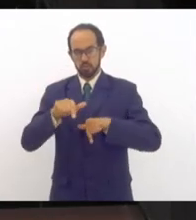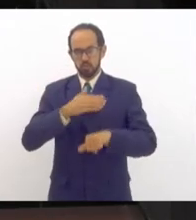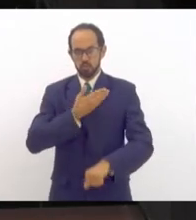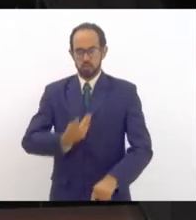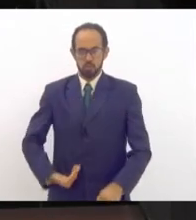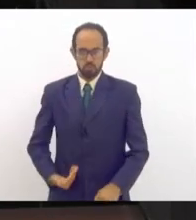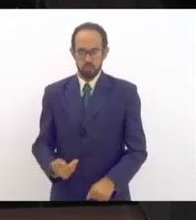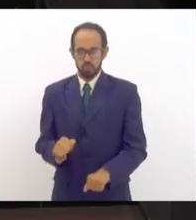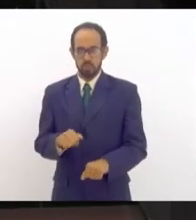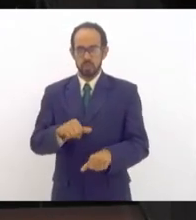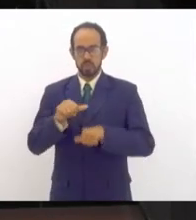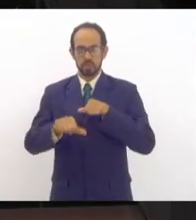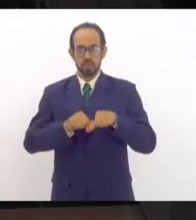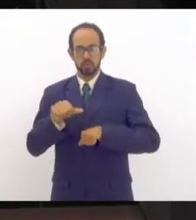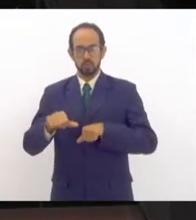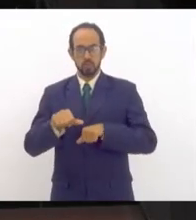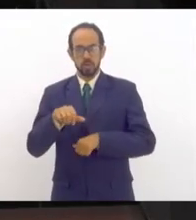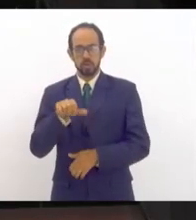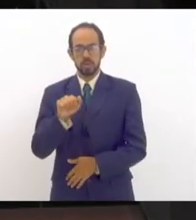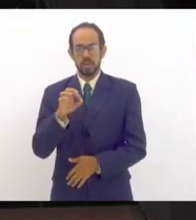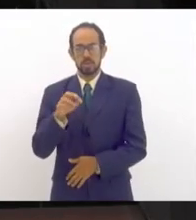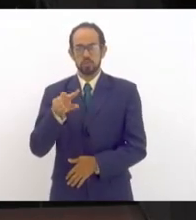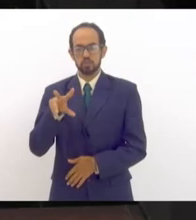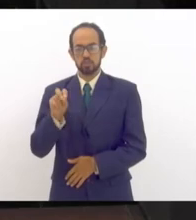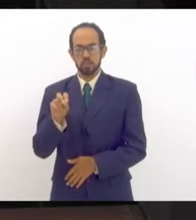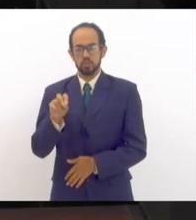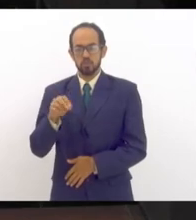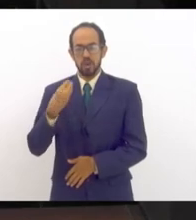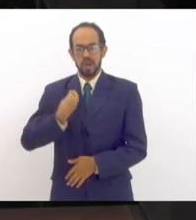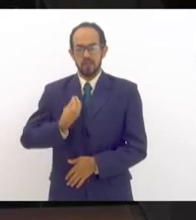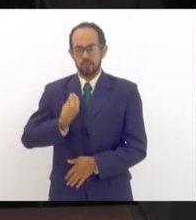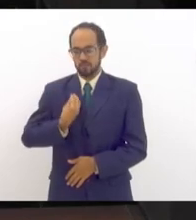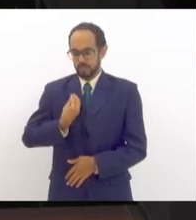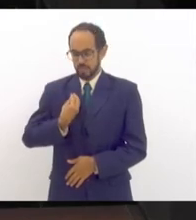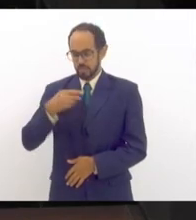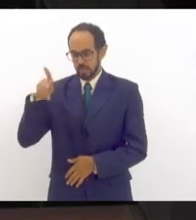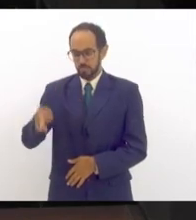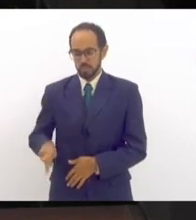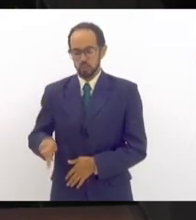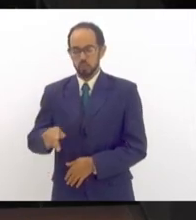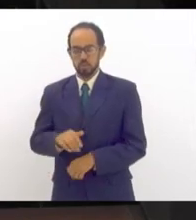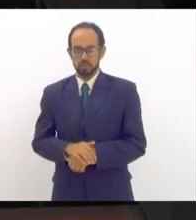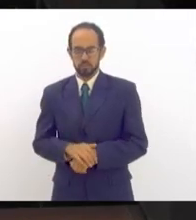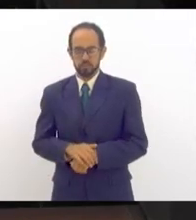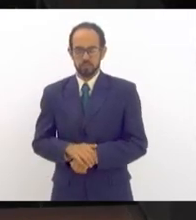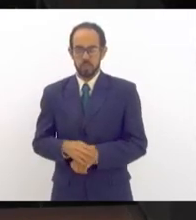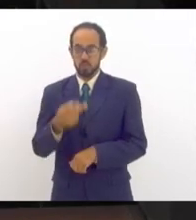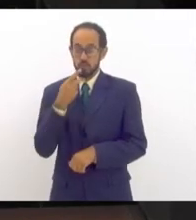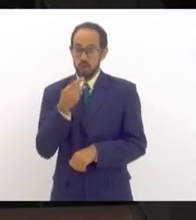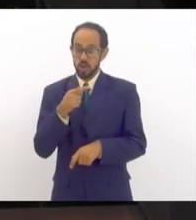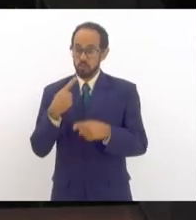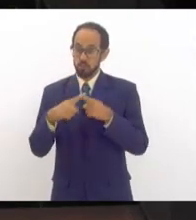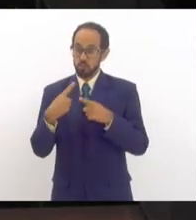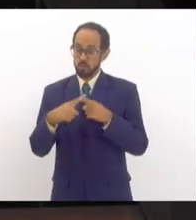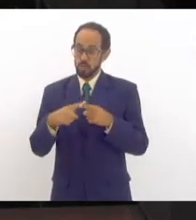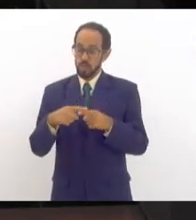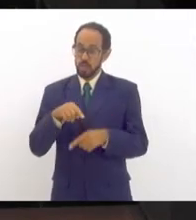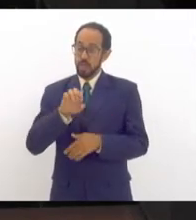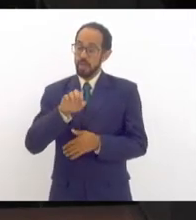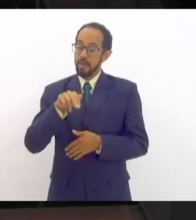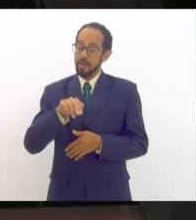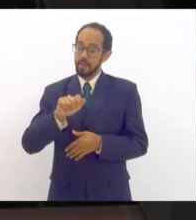como Está transformando em ativo a vida das pessoas porque eu dei essa volta toda para chegar na enel